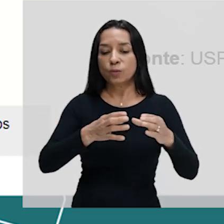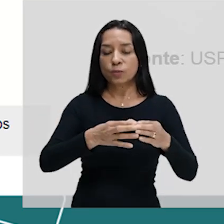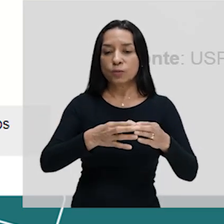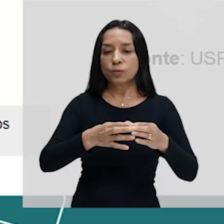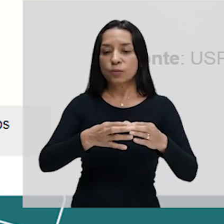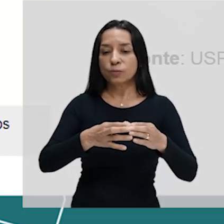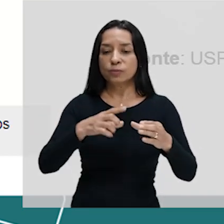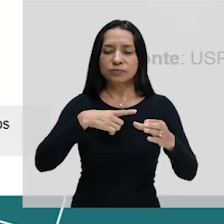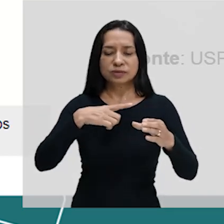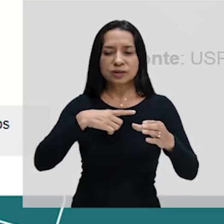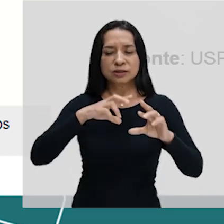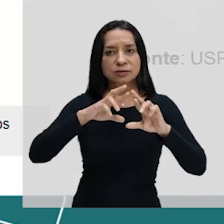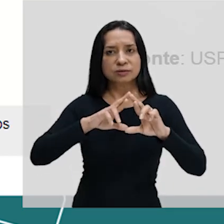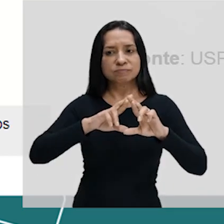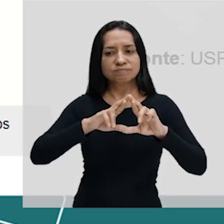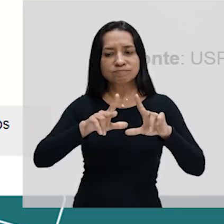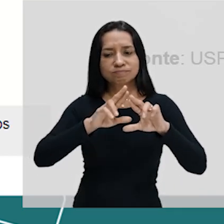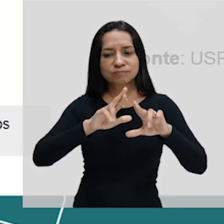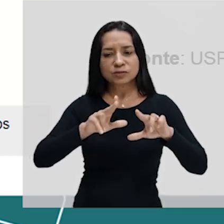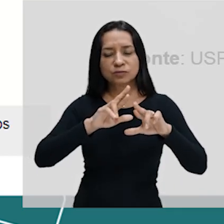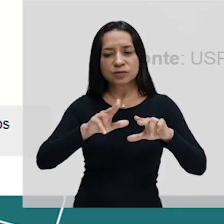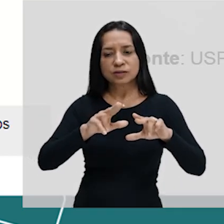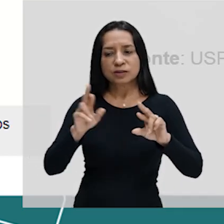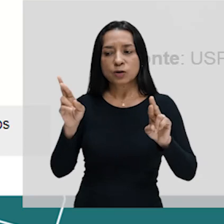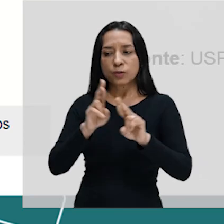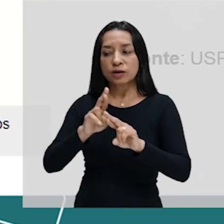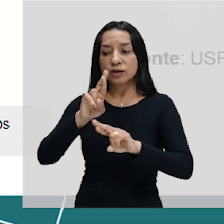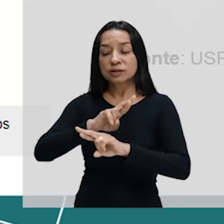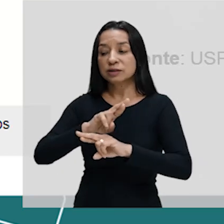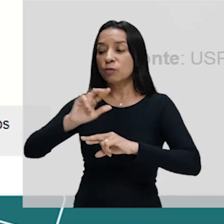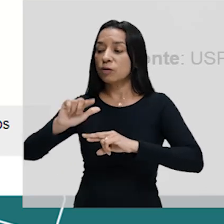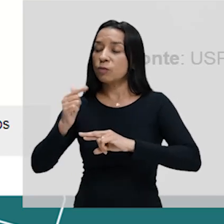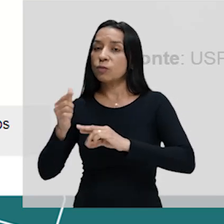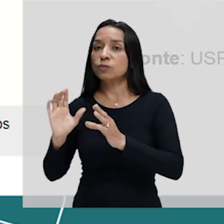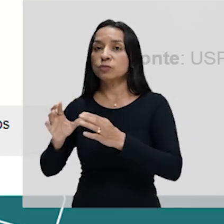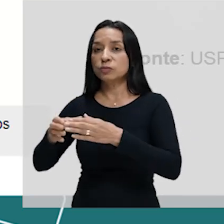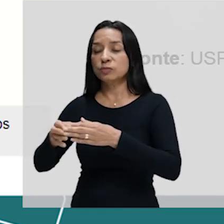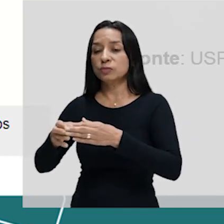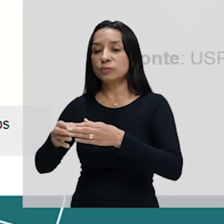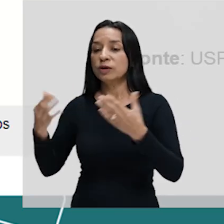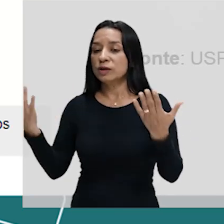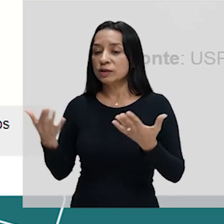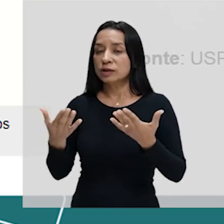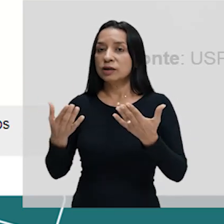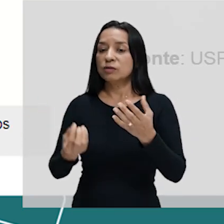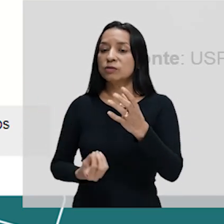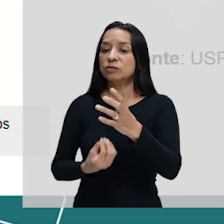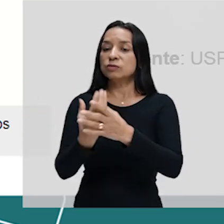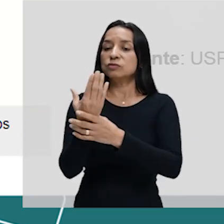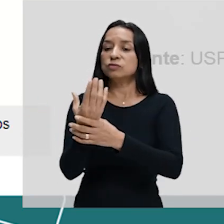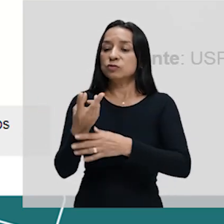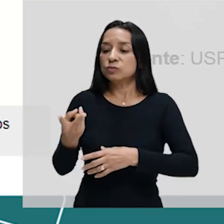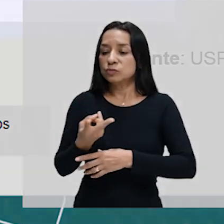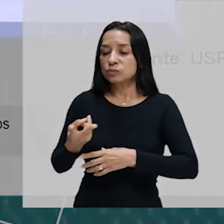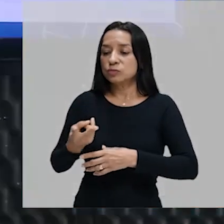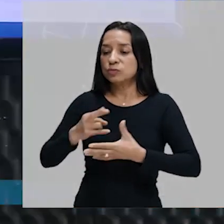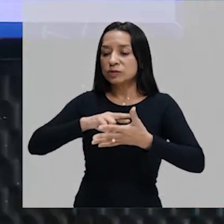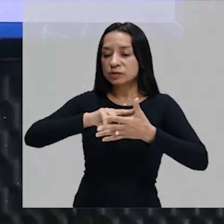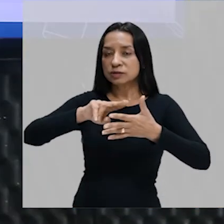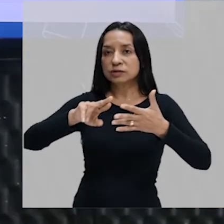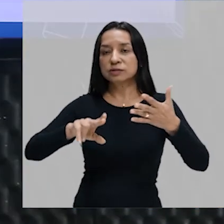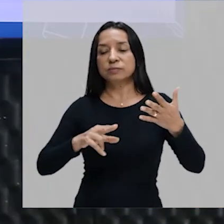tantas diferenças com relação a esse outro grupo, que agora formou duas novas espécies, tá? Então, esses